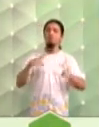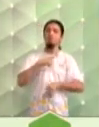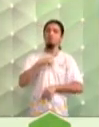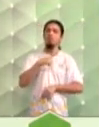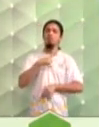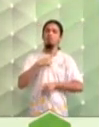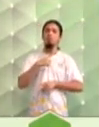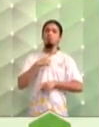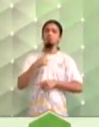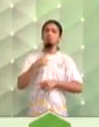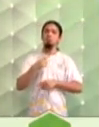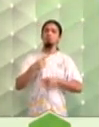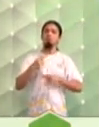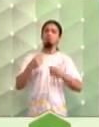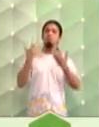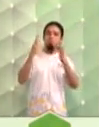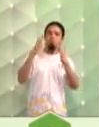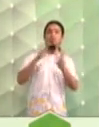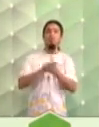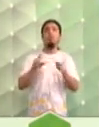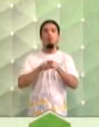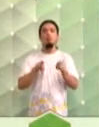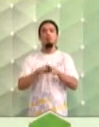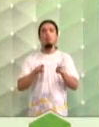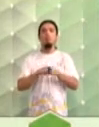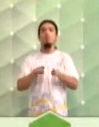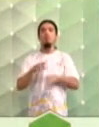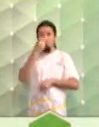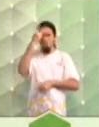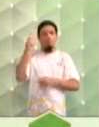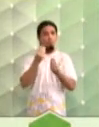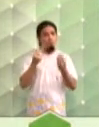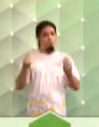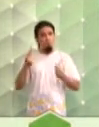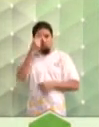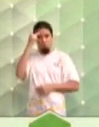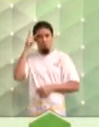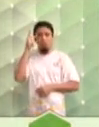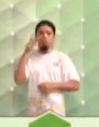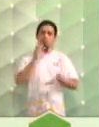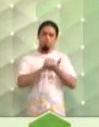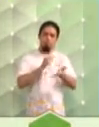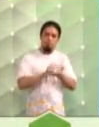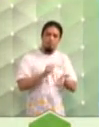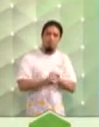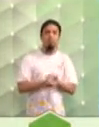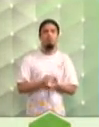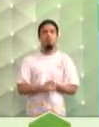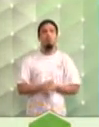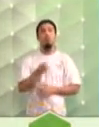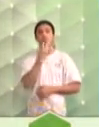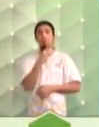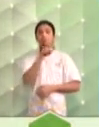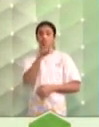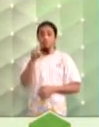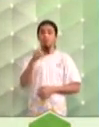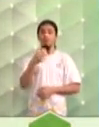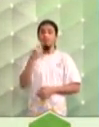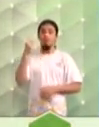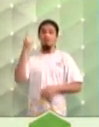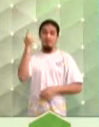mais a ampliação das pessoas se cadastrando e indicando as entidades, né? É interessante que você ganha e também